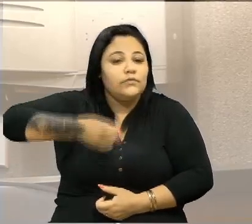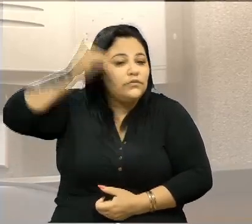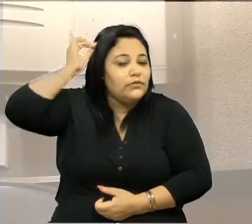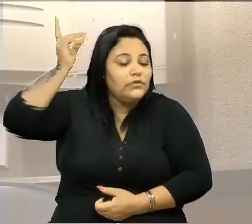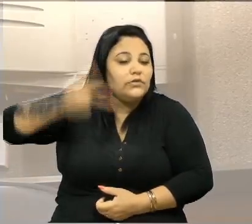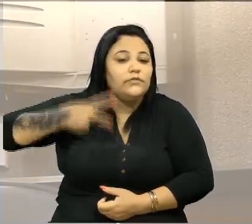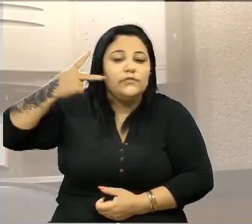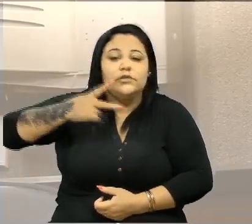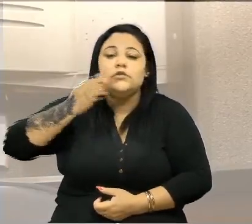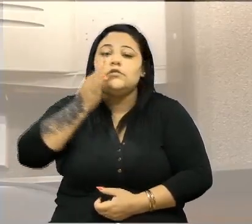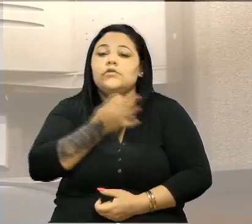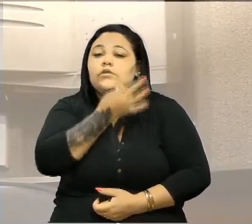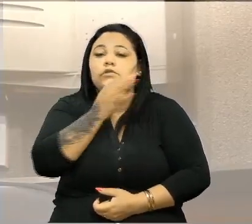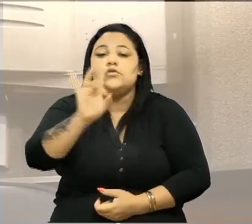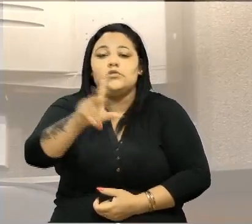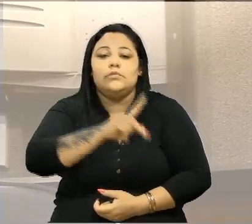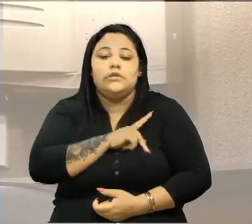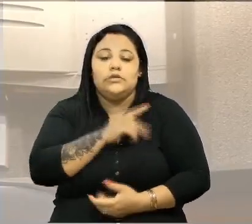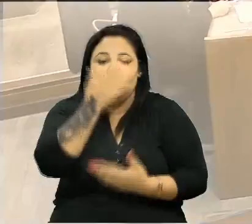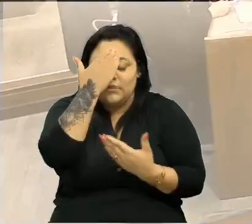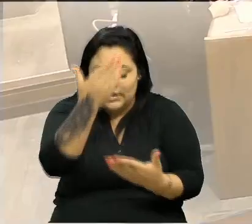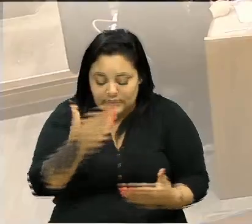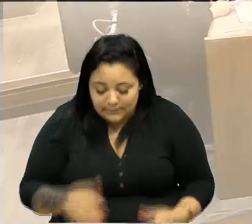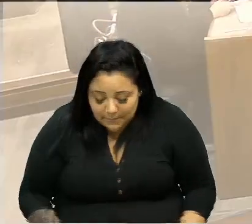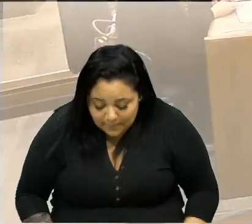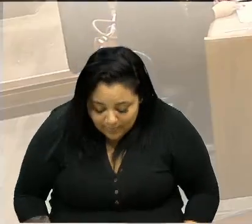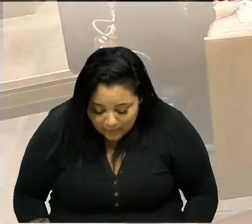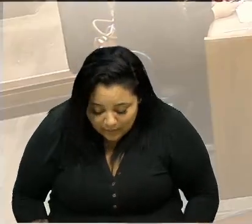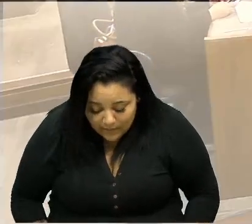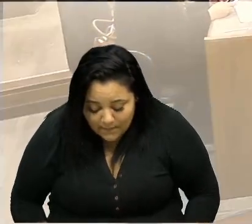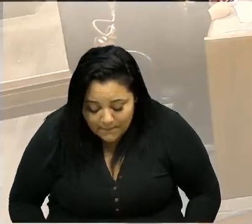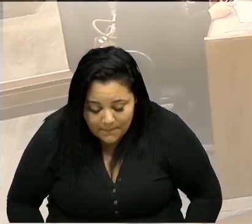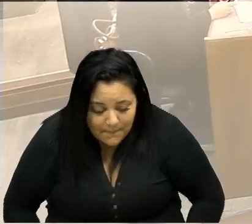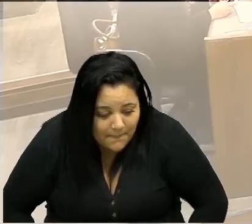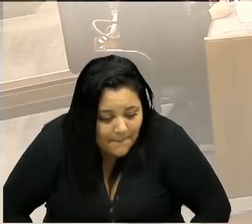Dil e vereadora Tatiane Frisso. Era isso, presidente. Obrigado. Em discussão.